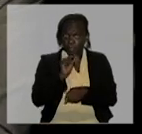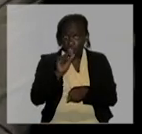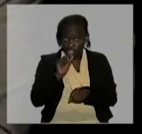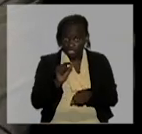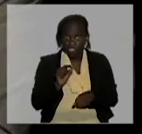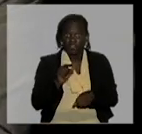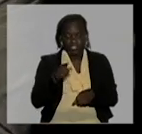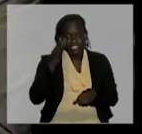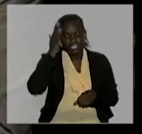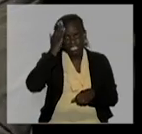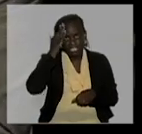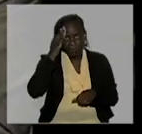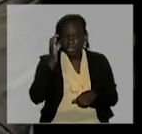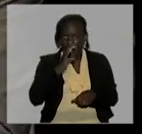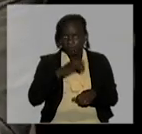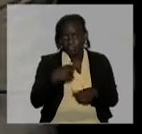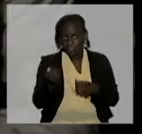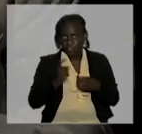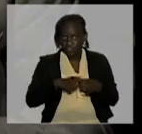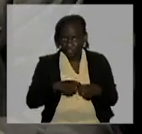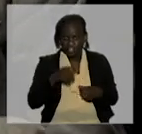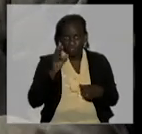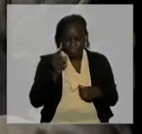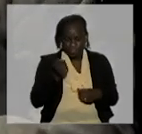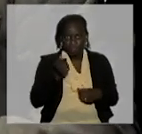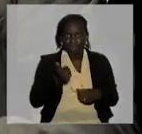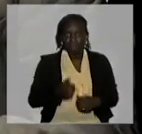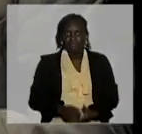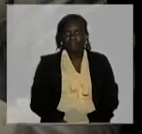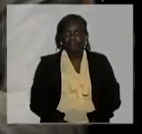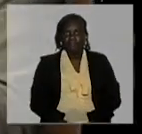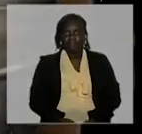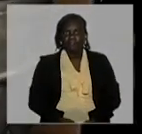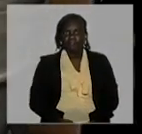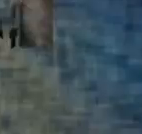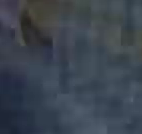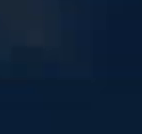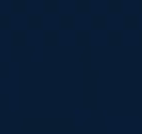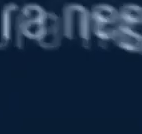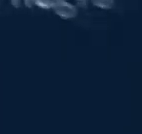É isso aí, gente. Eu vou para o intervalo, mas como você já sabe, é rapidinho, num piscar de olhos.